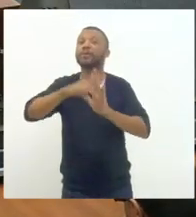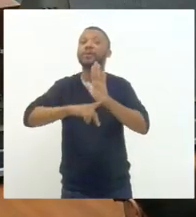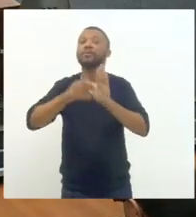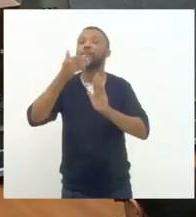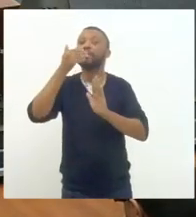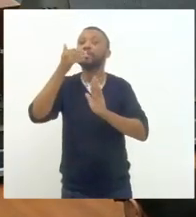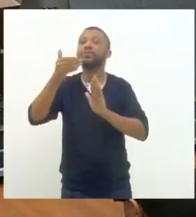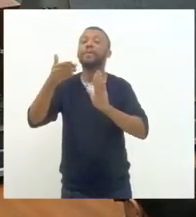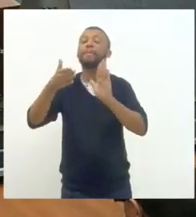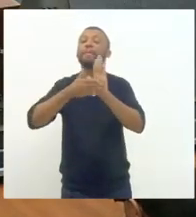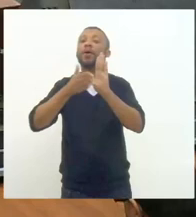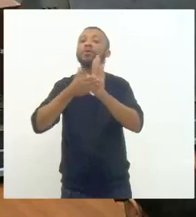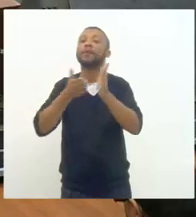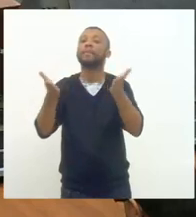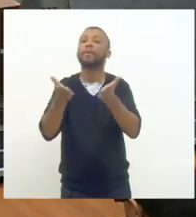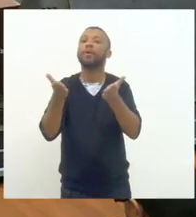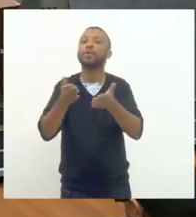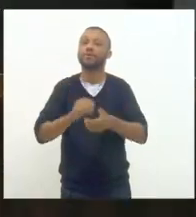também.